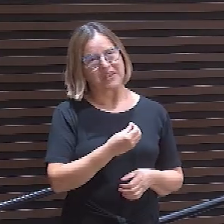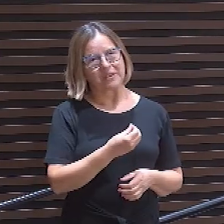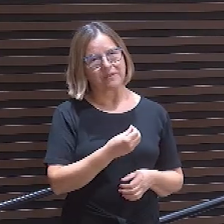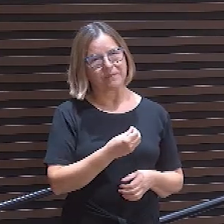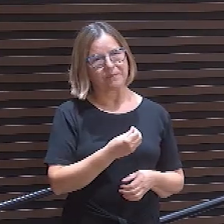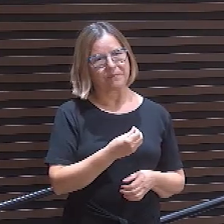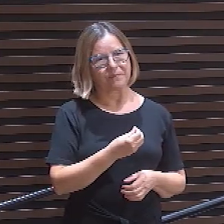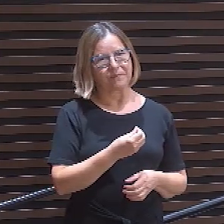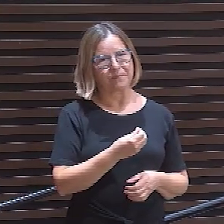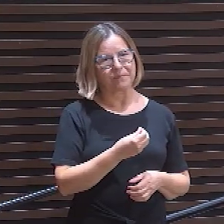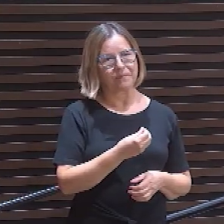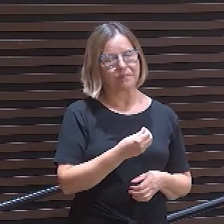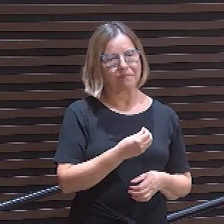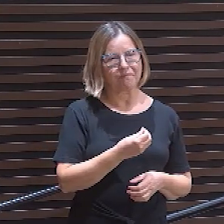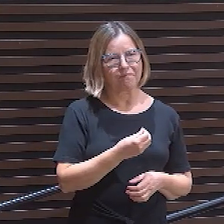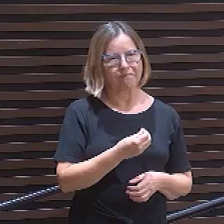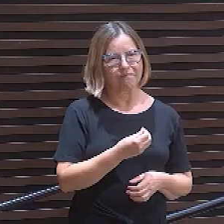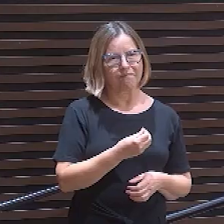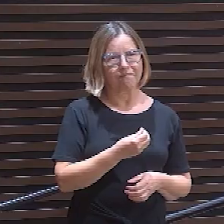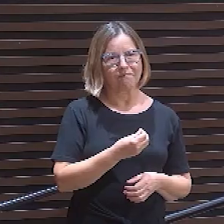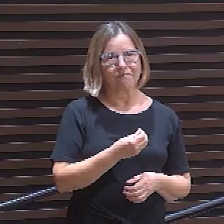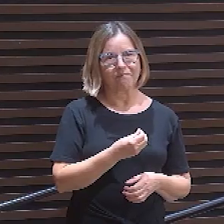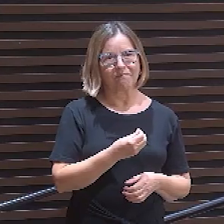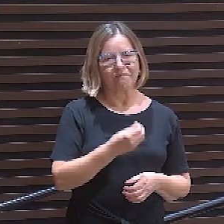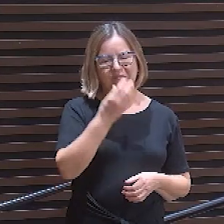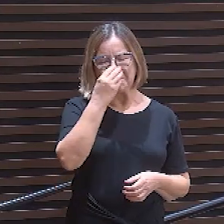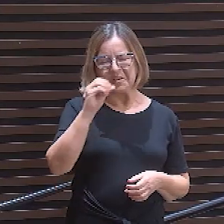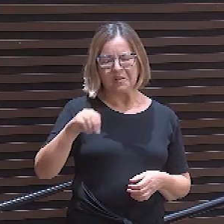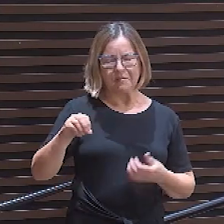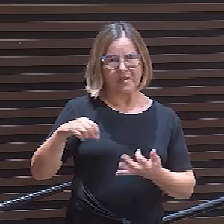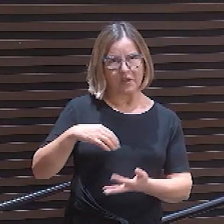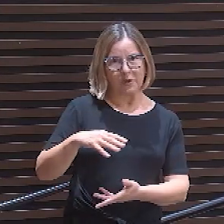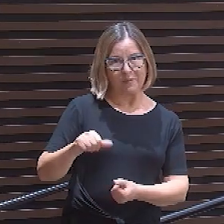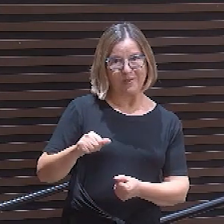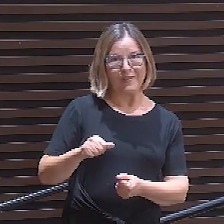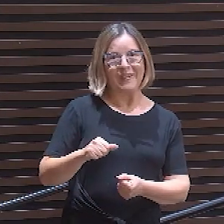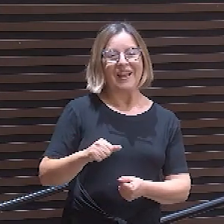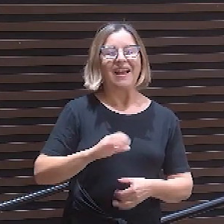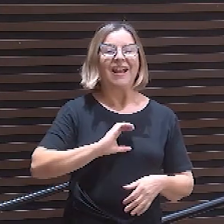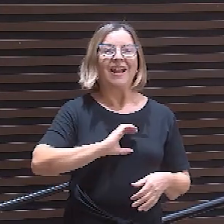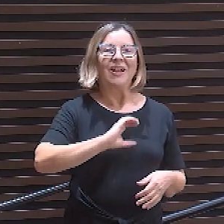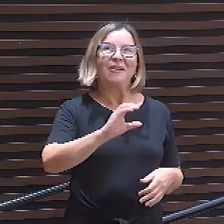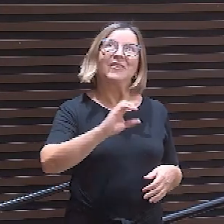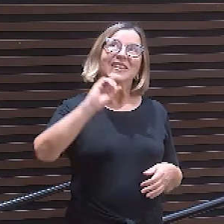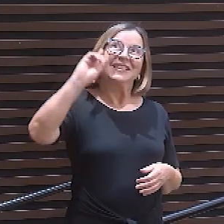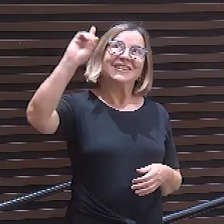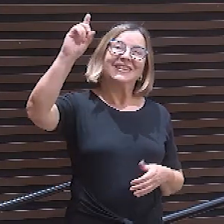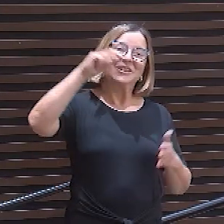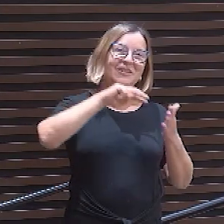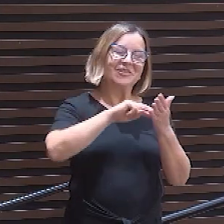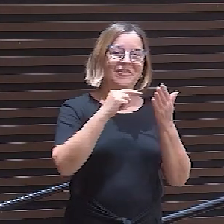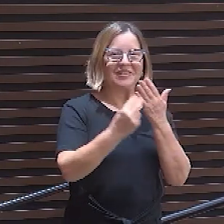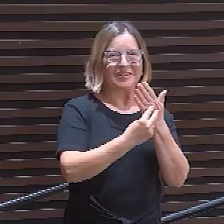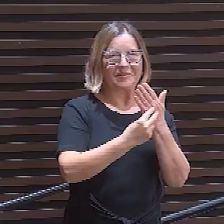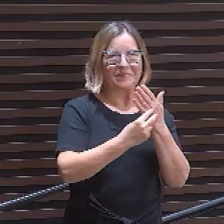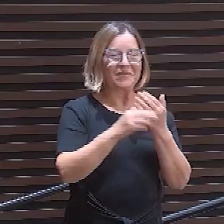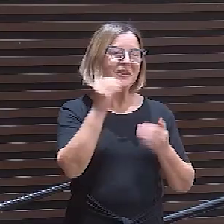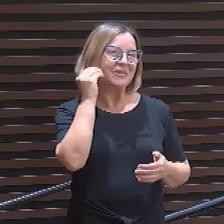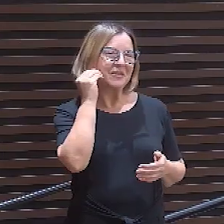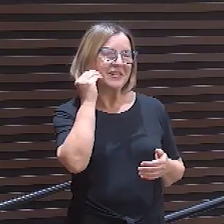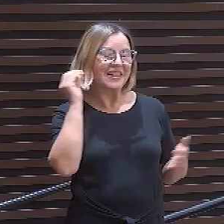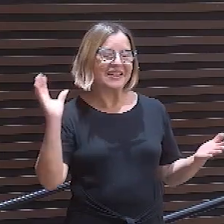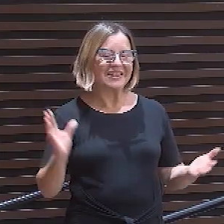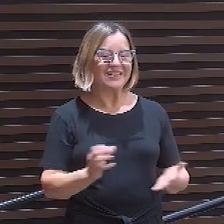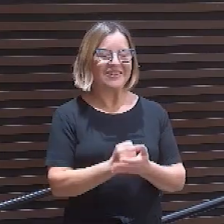renunciando o mundo e confiando no invisível, experimentando a redenção